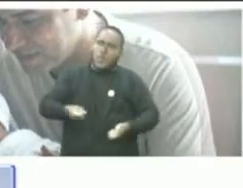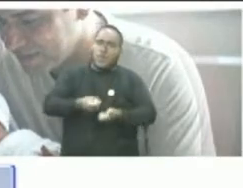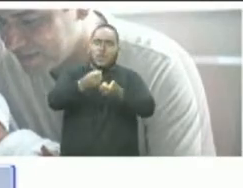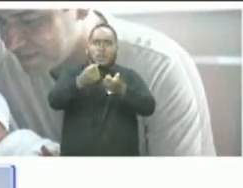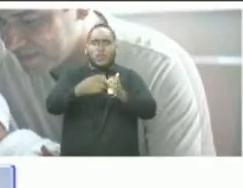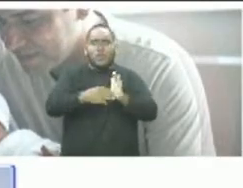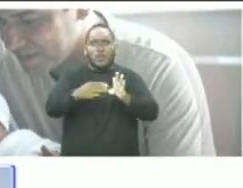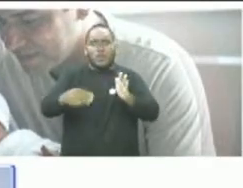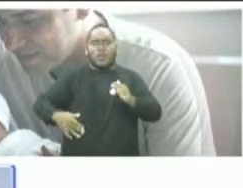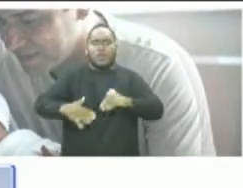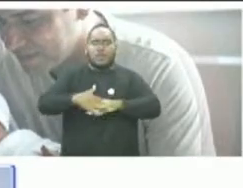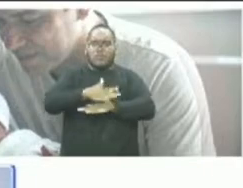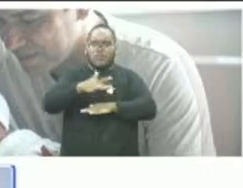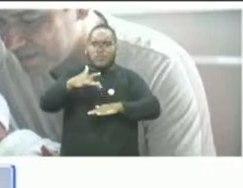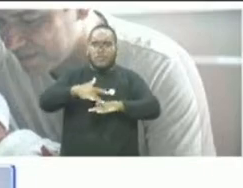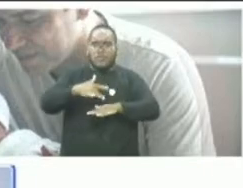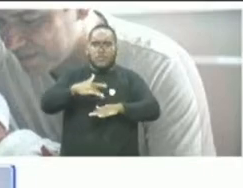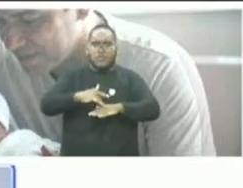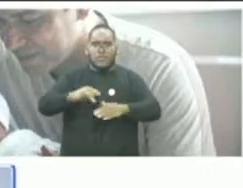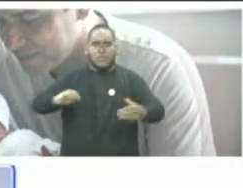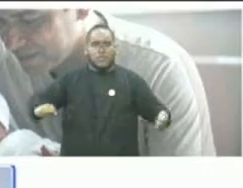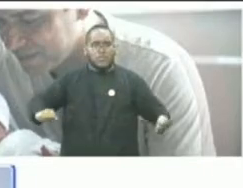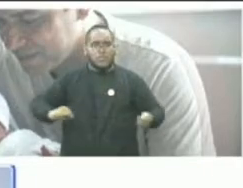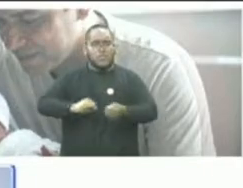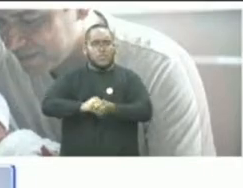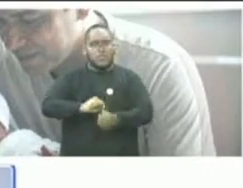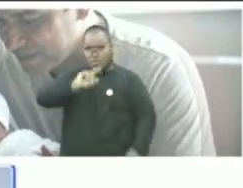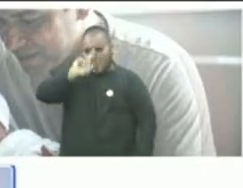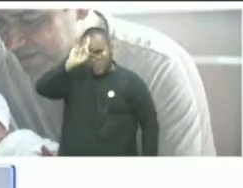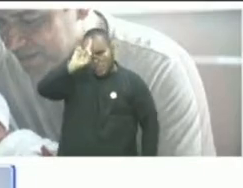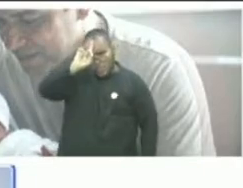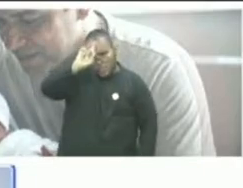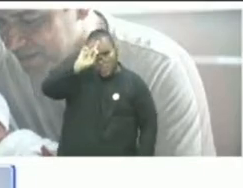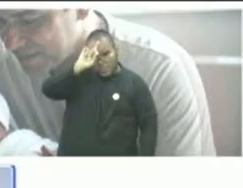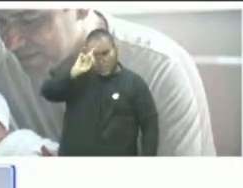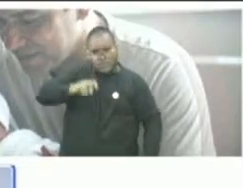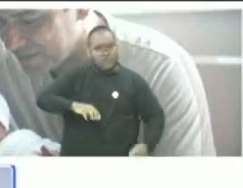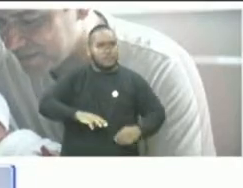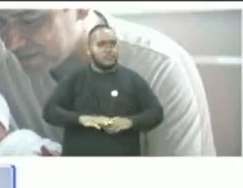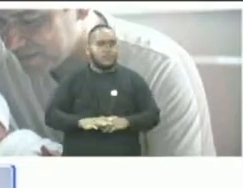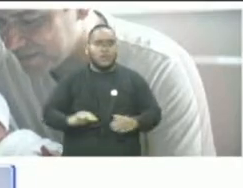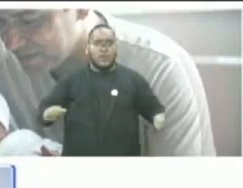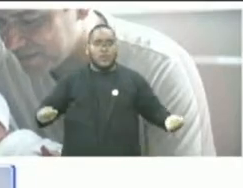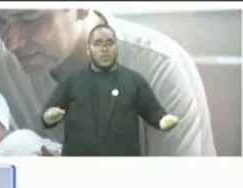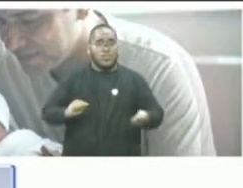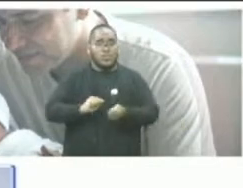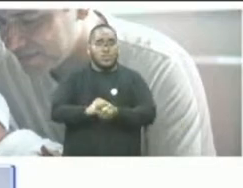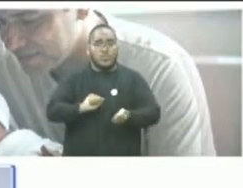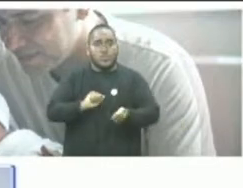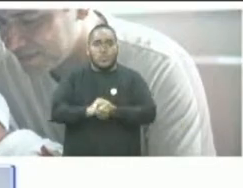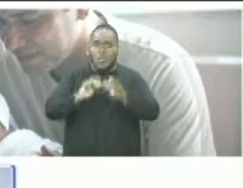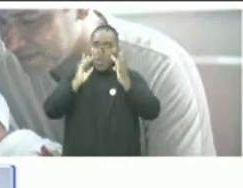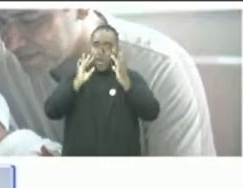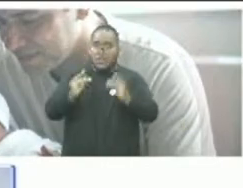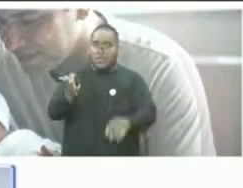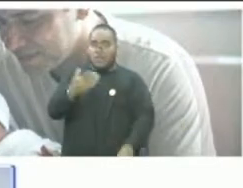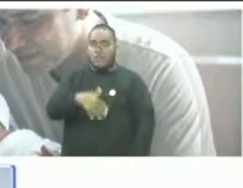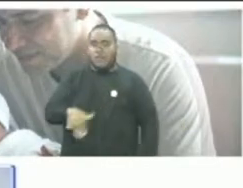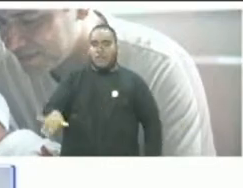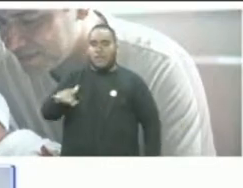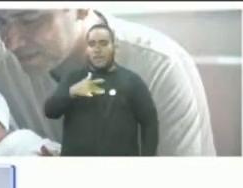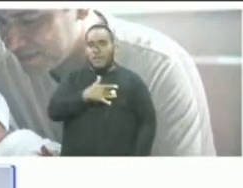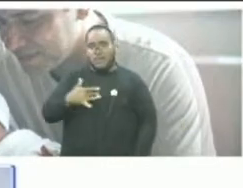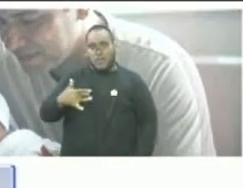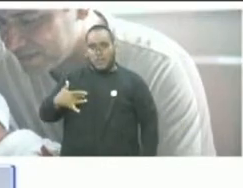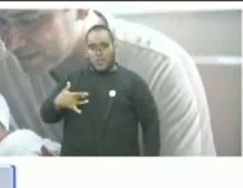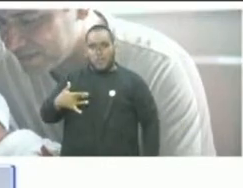canguru, junto aos hospitais, junto à atenção primária à saúde, a gente